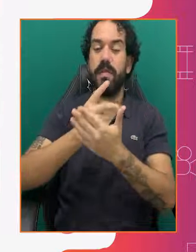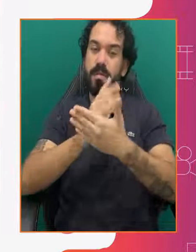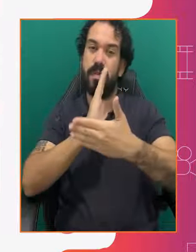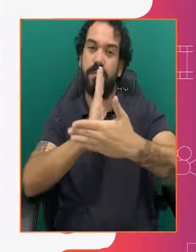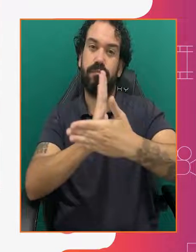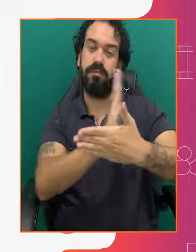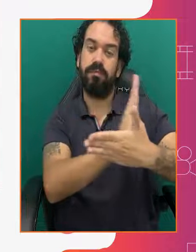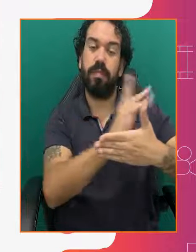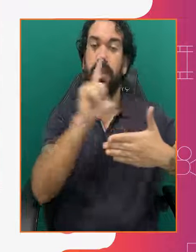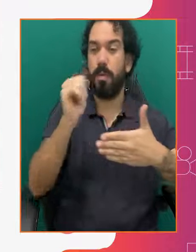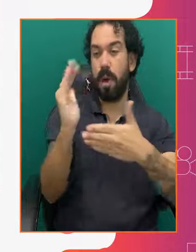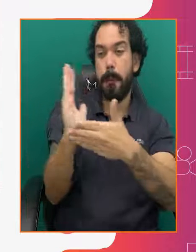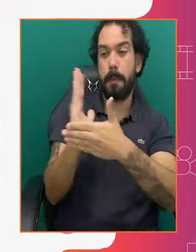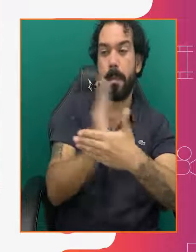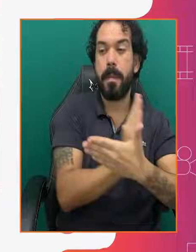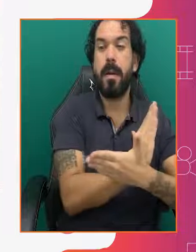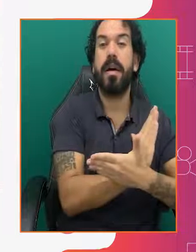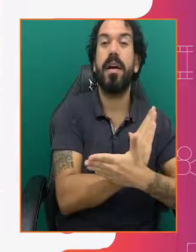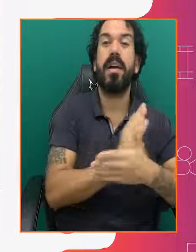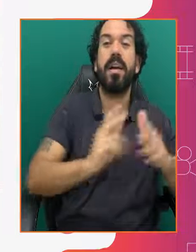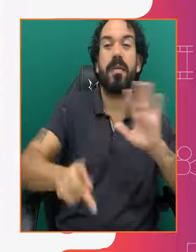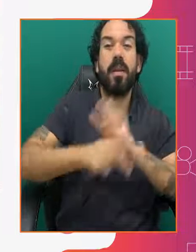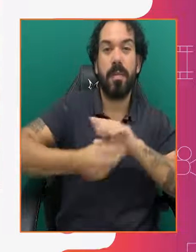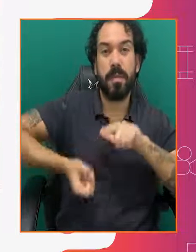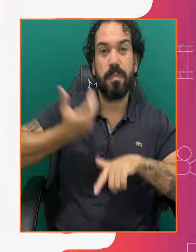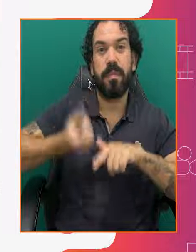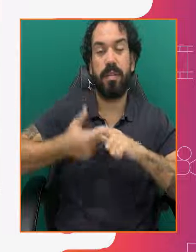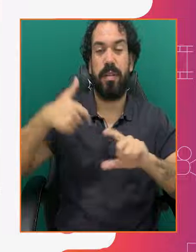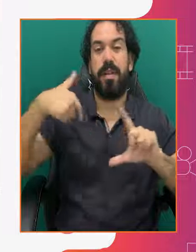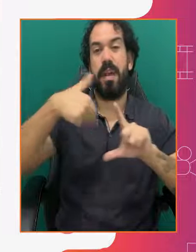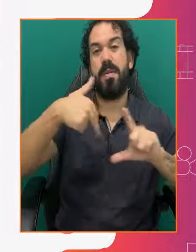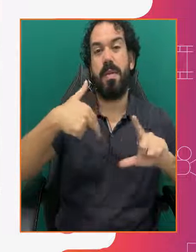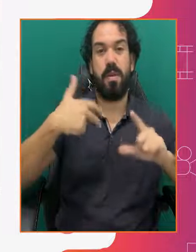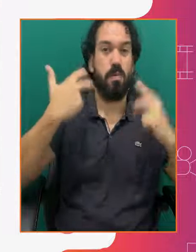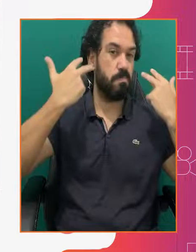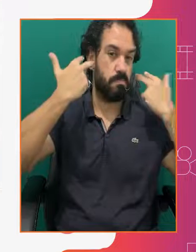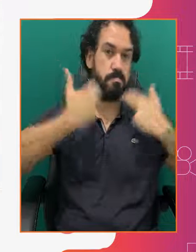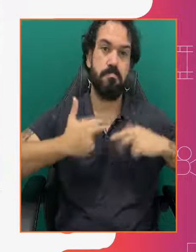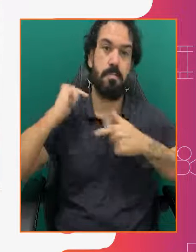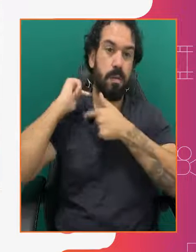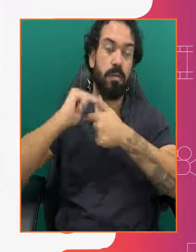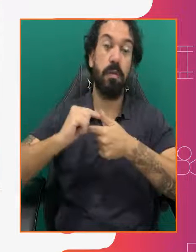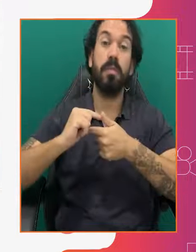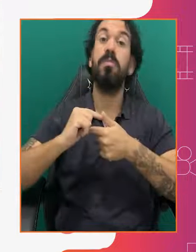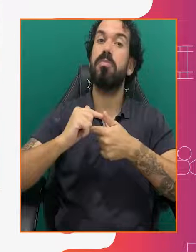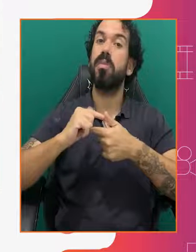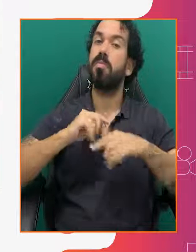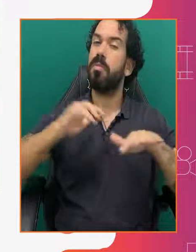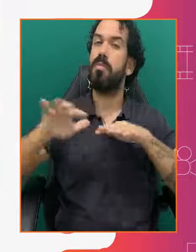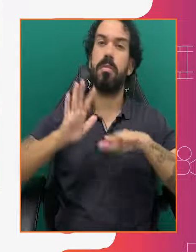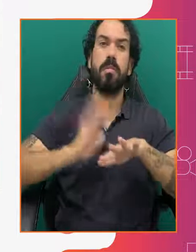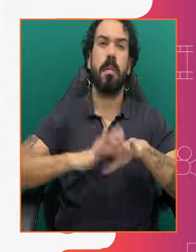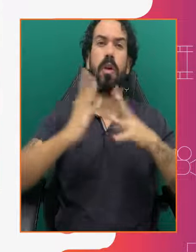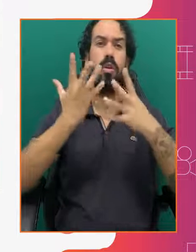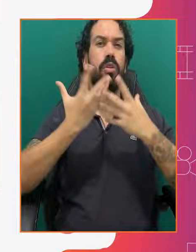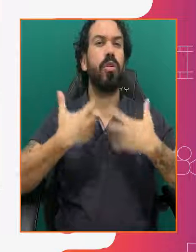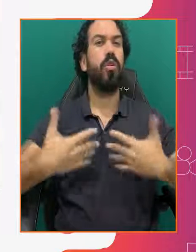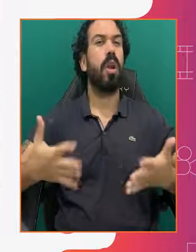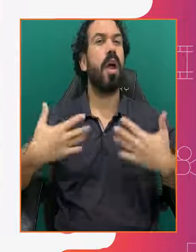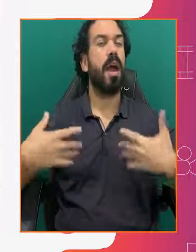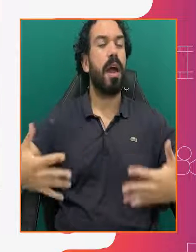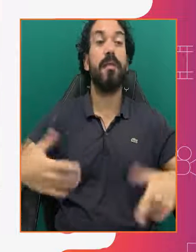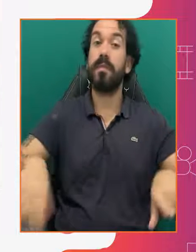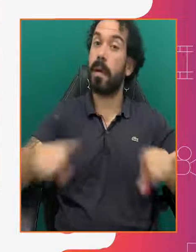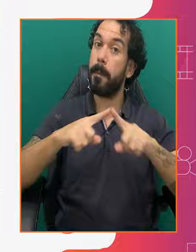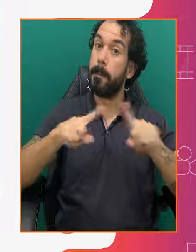que depois seriam intervalados pela produção de uma animação tradicional. O resultado foi um movimento muito mais fluido